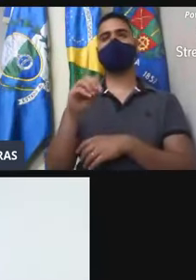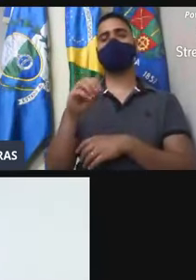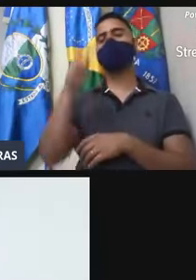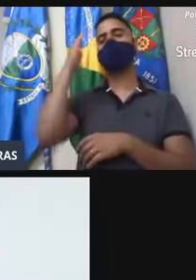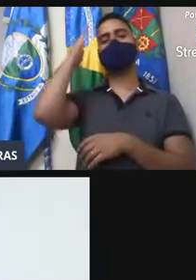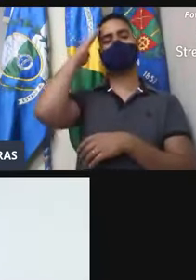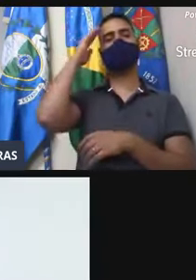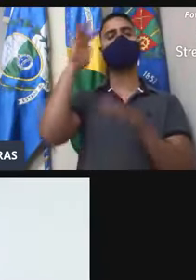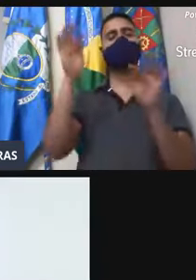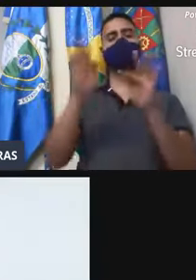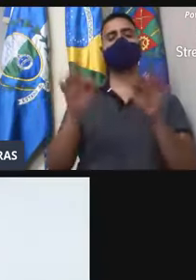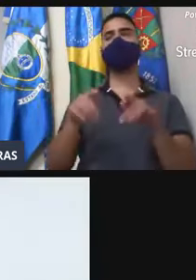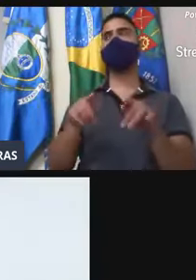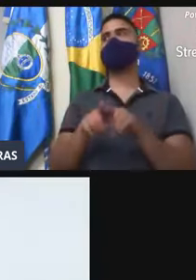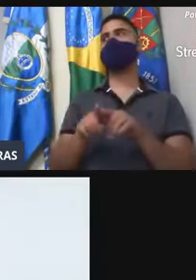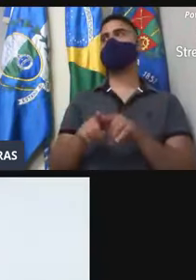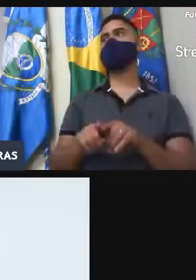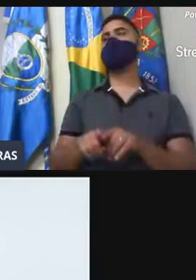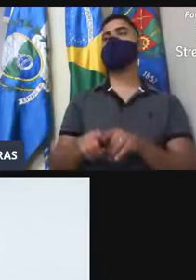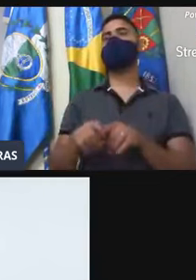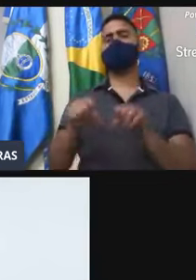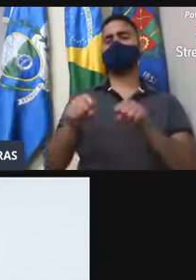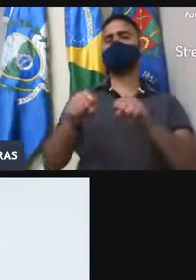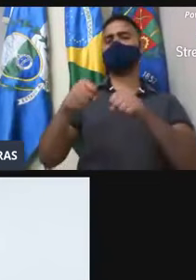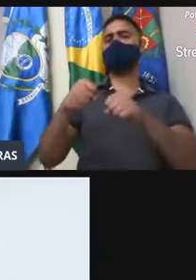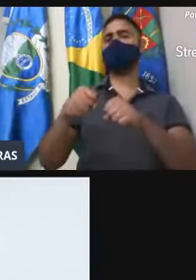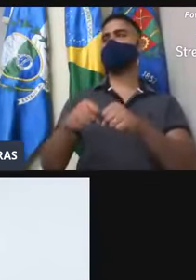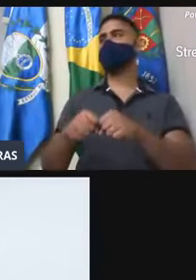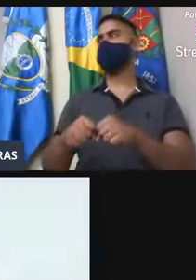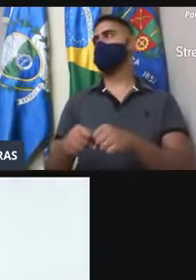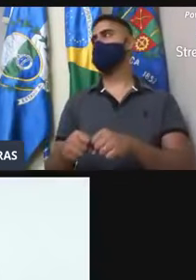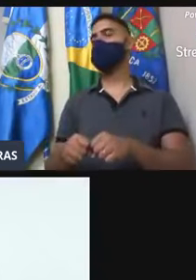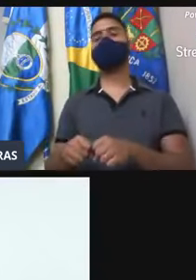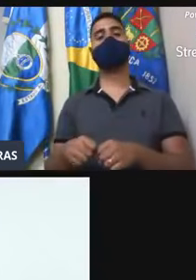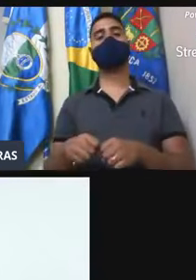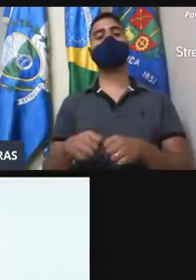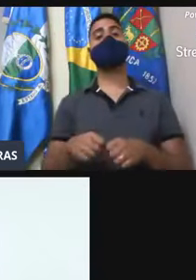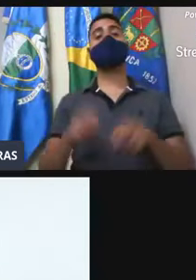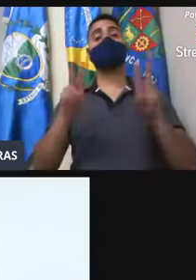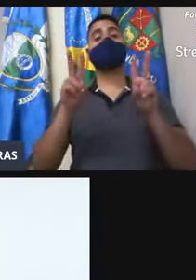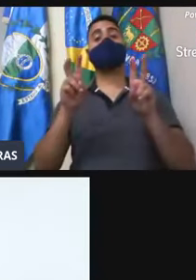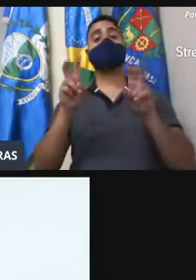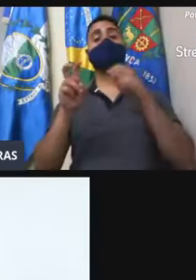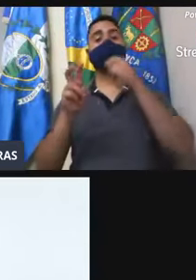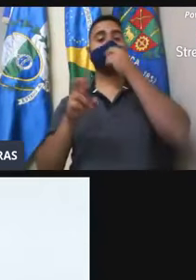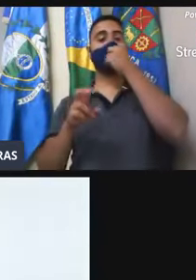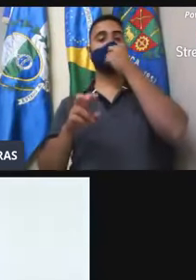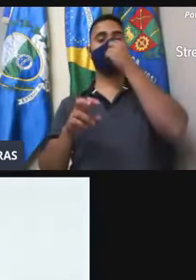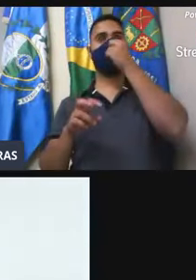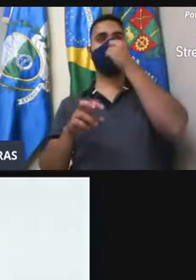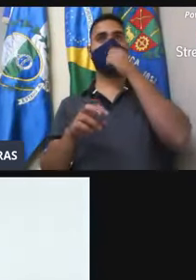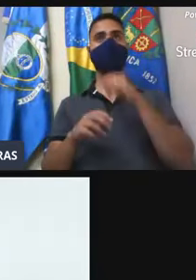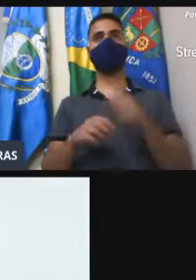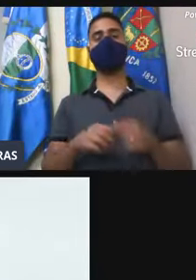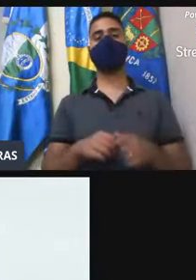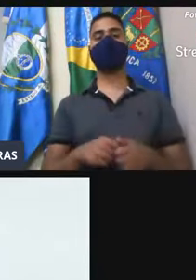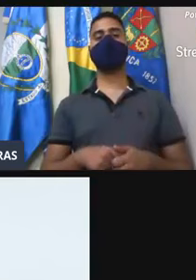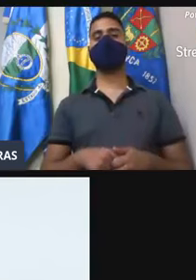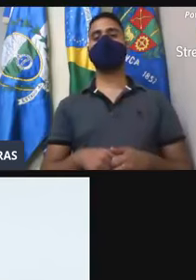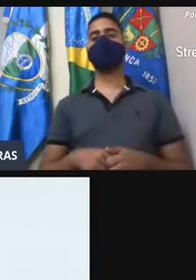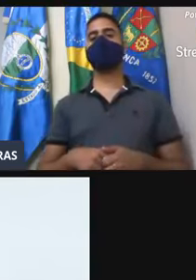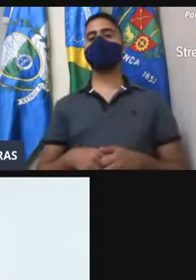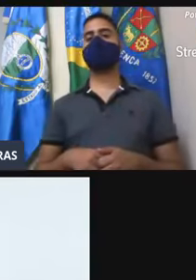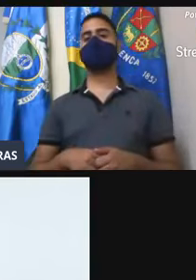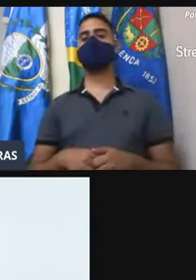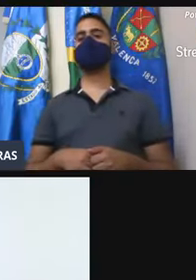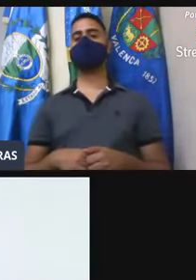você está firme aí nessa demanda, porque o nosso munícipe precisa muito